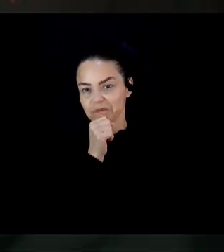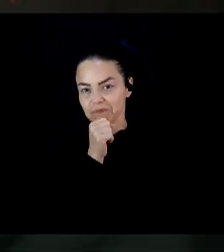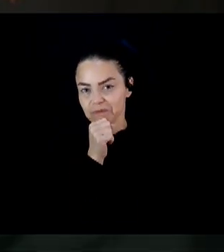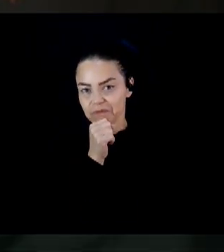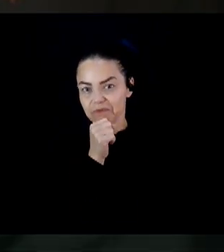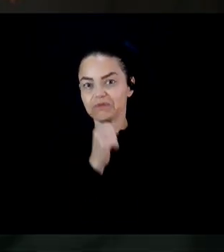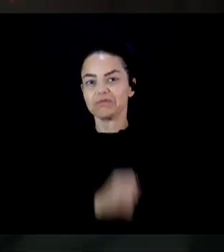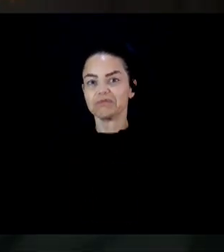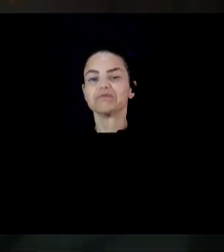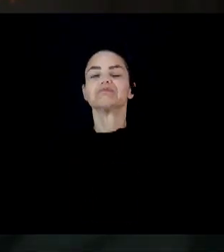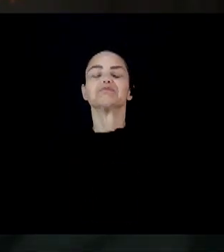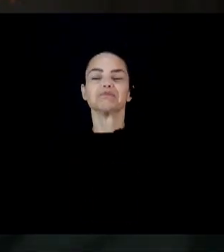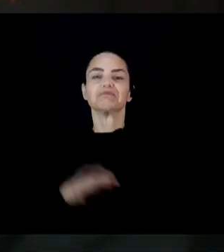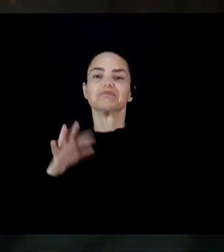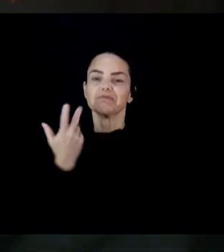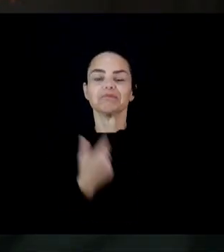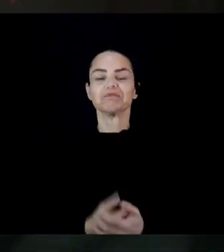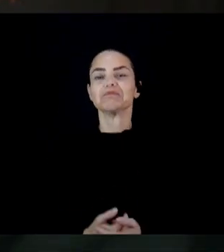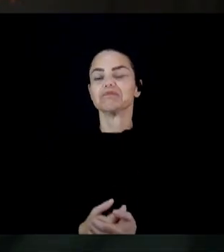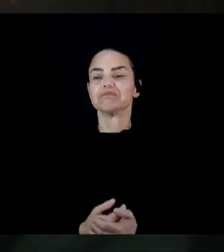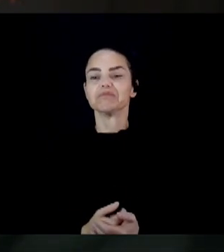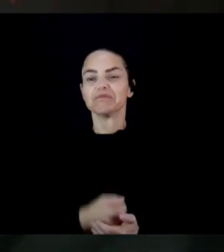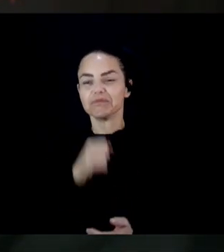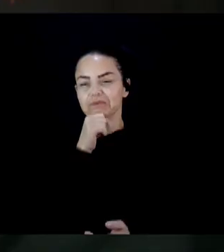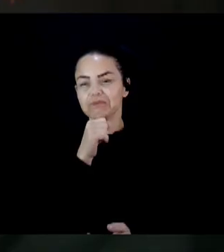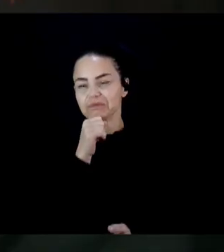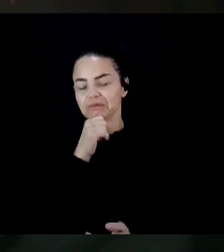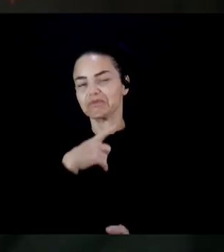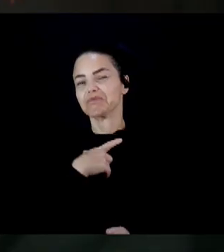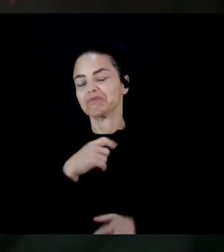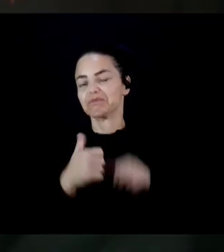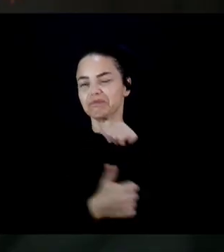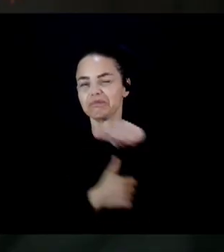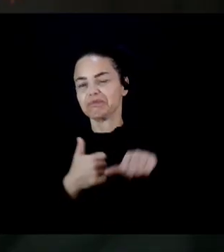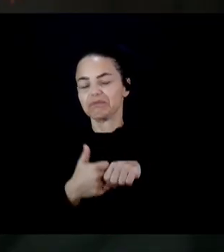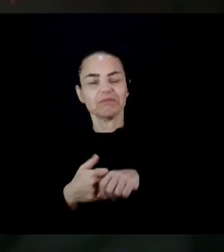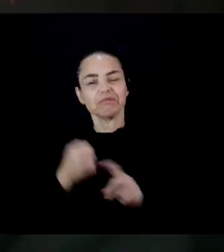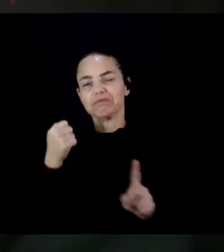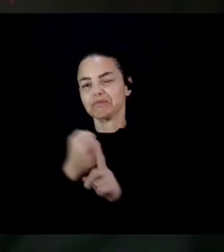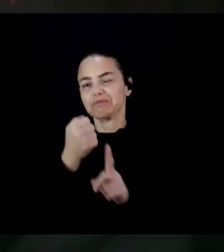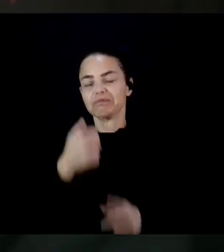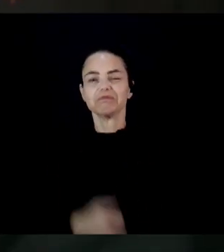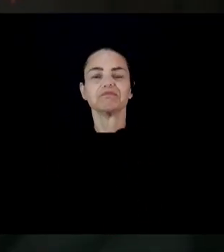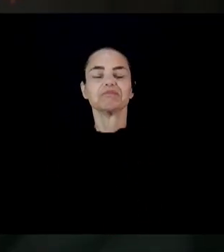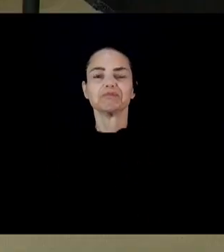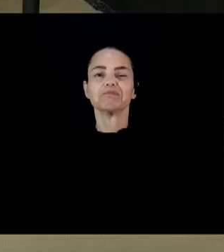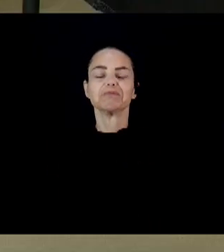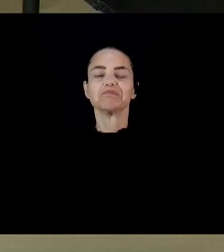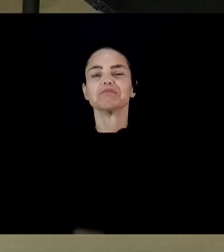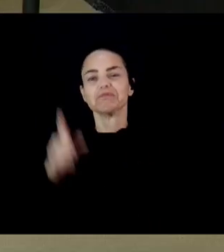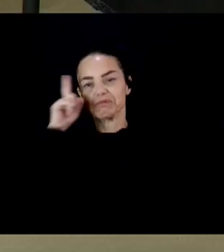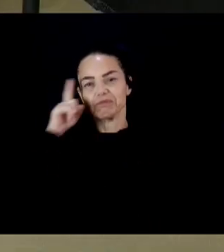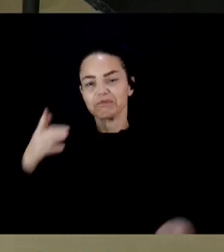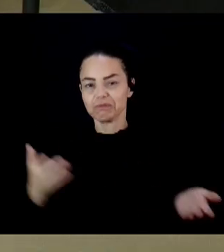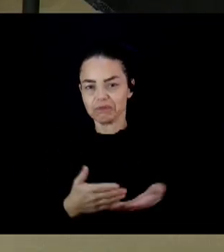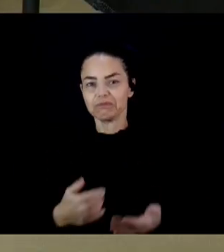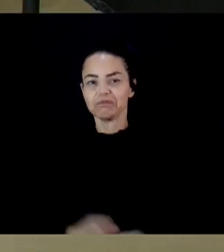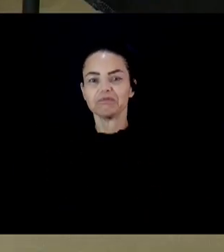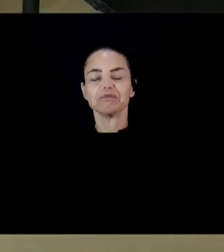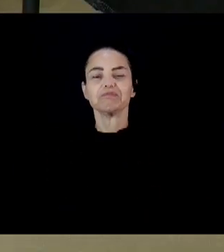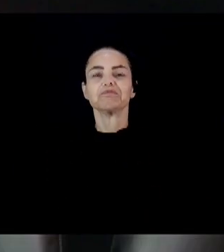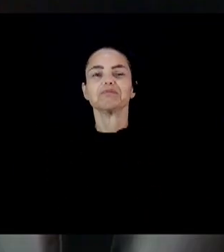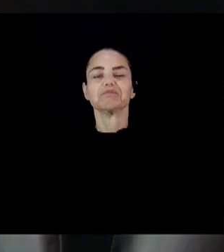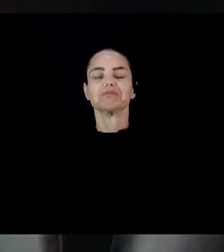está fazendo para esse nosso envelhecer, ele tem mudado. Qual que é o impacto que você vê nos dias de hoje?